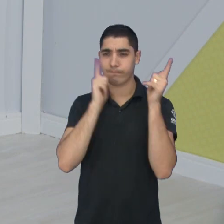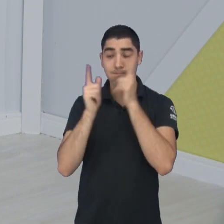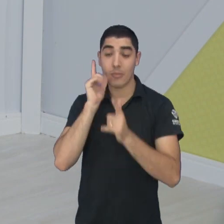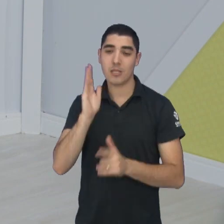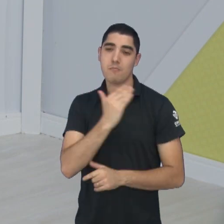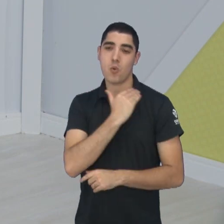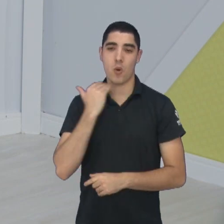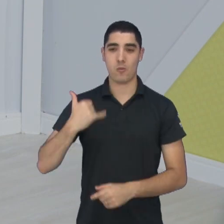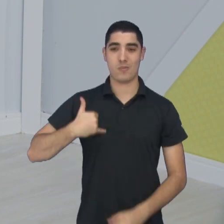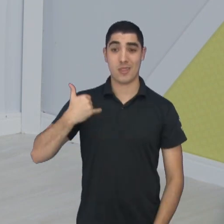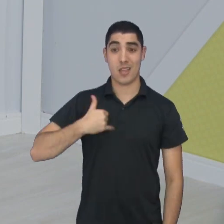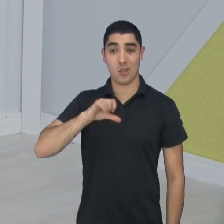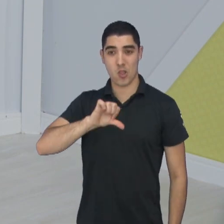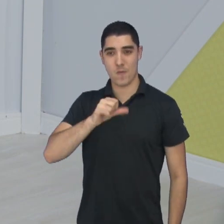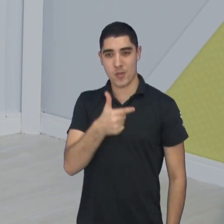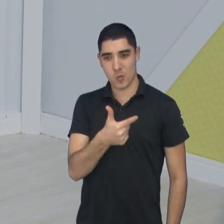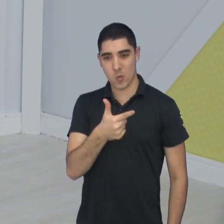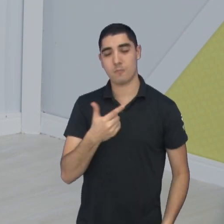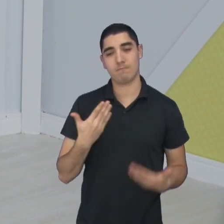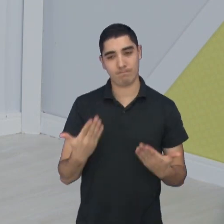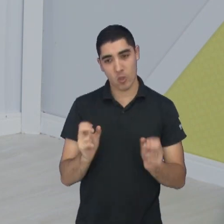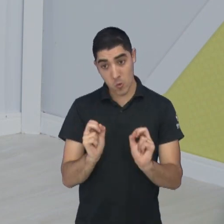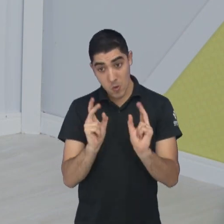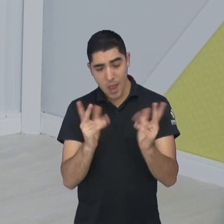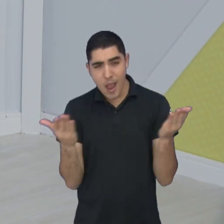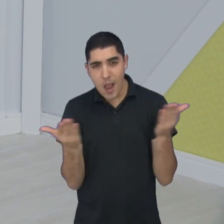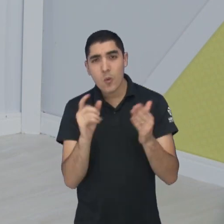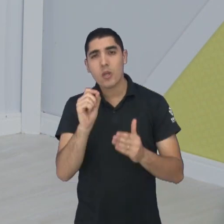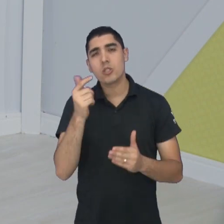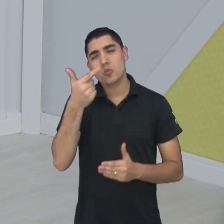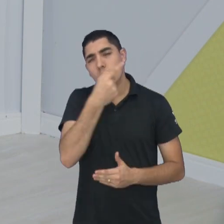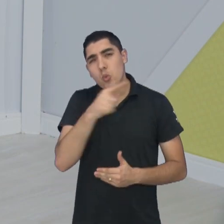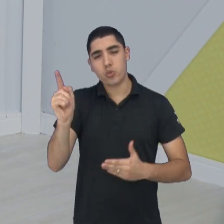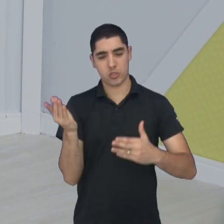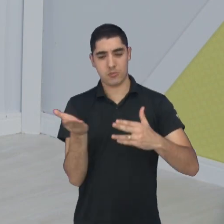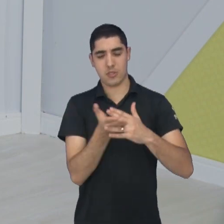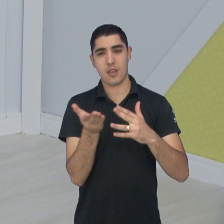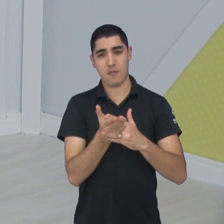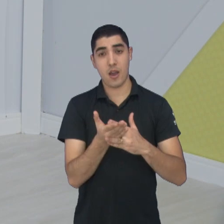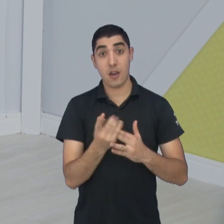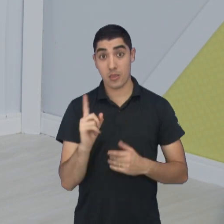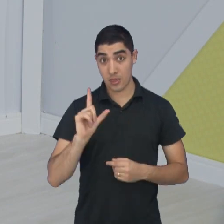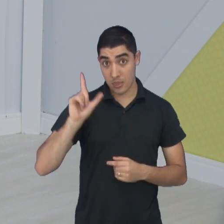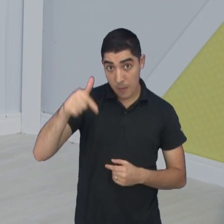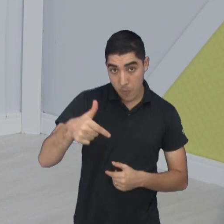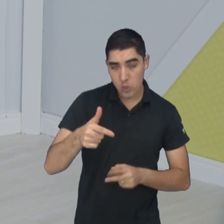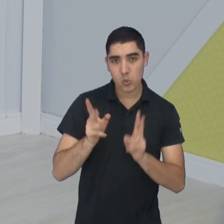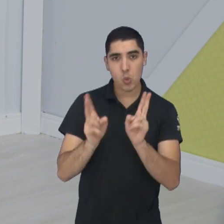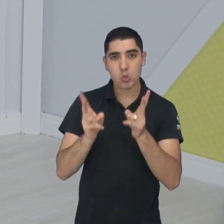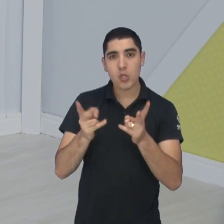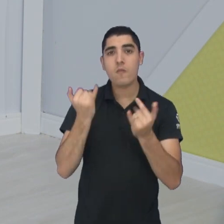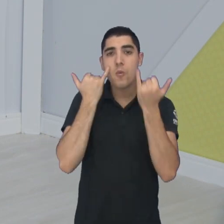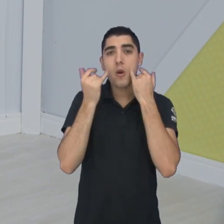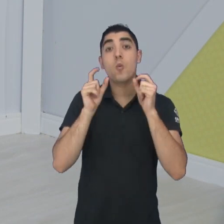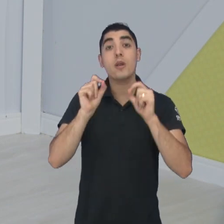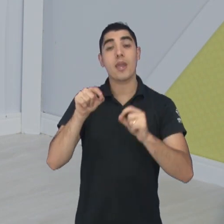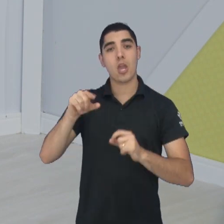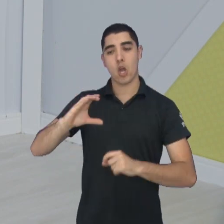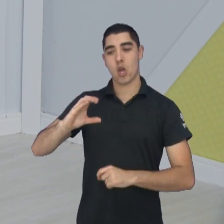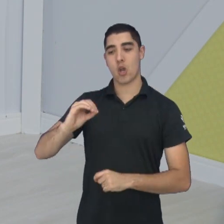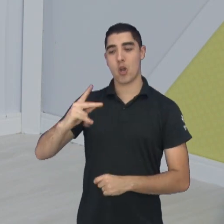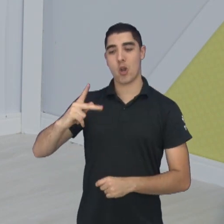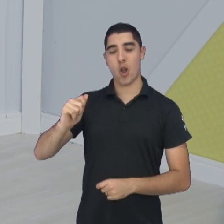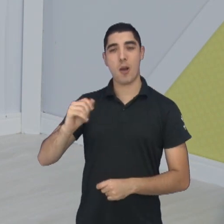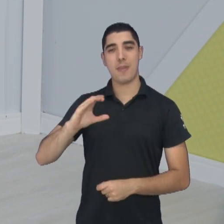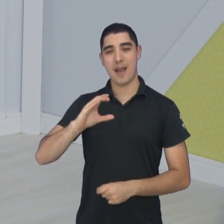aos 92 anos, tá certo? Vamos fazer o seguinte, Brunão, vamos para o último intervalo do dia. Na volta tem informações da Copa Capivara. A